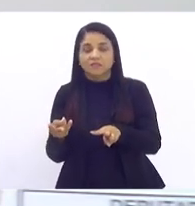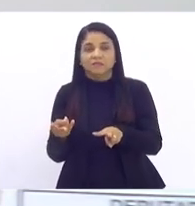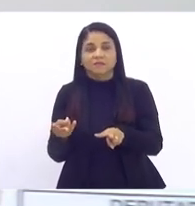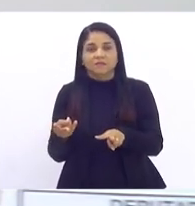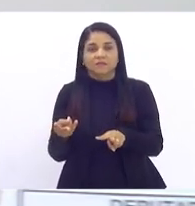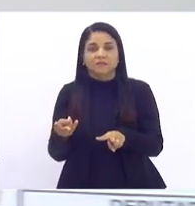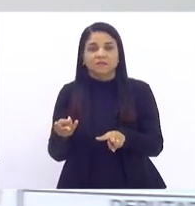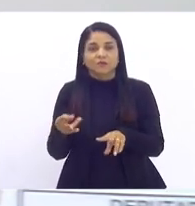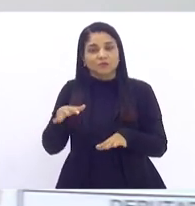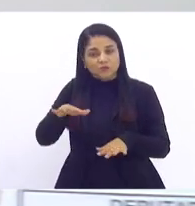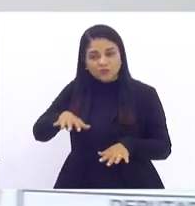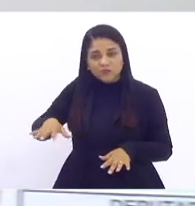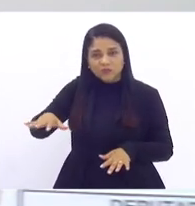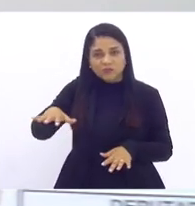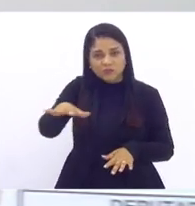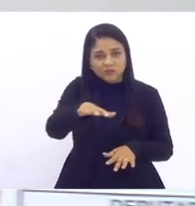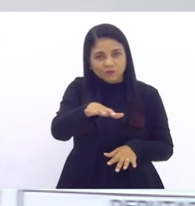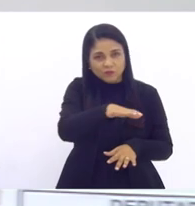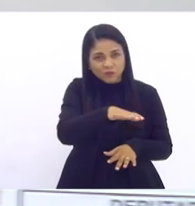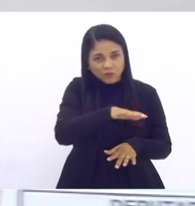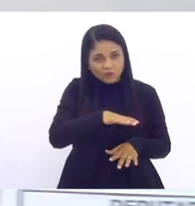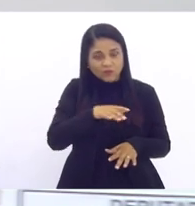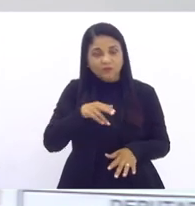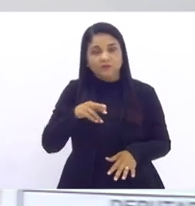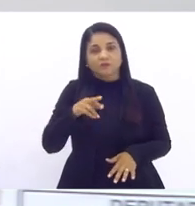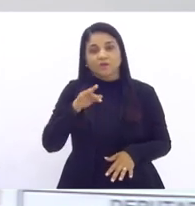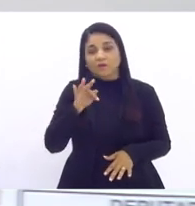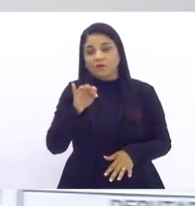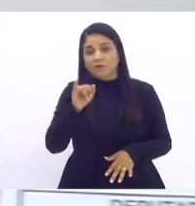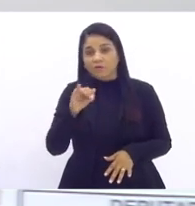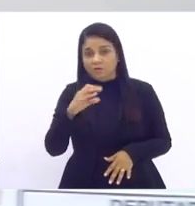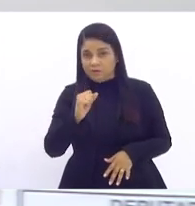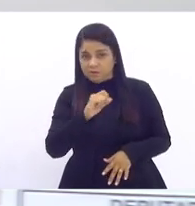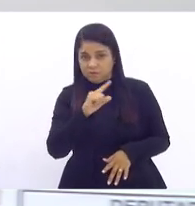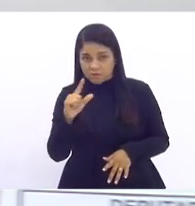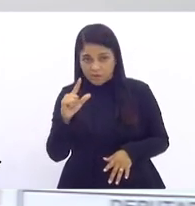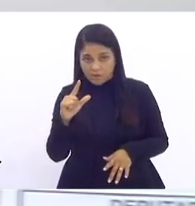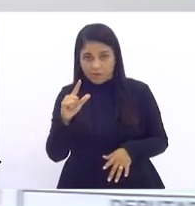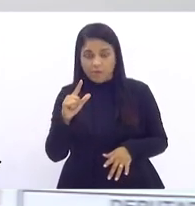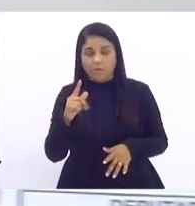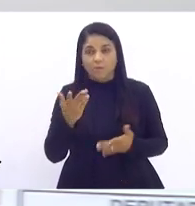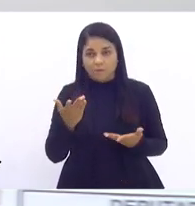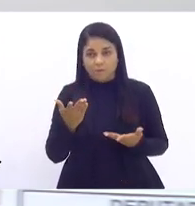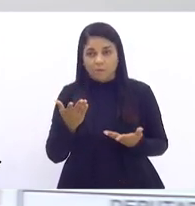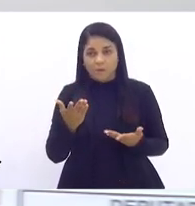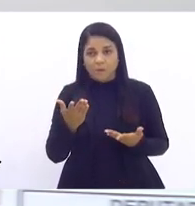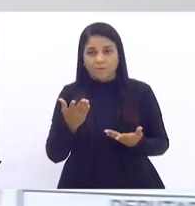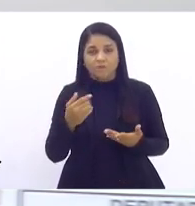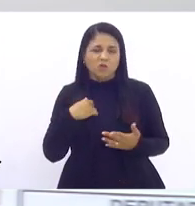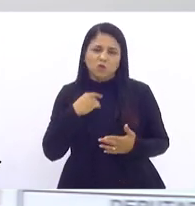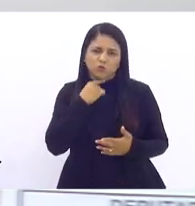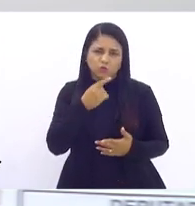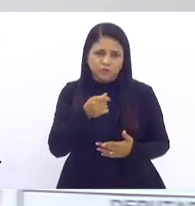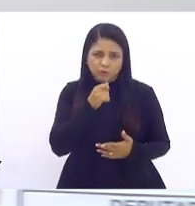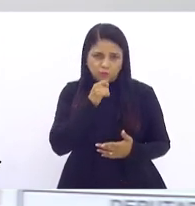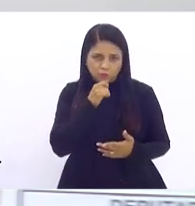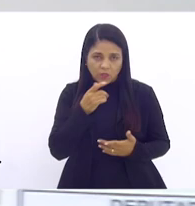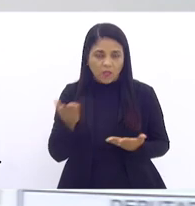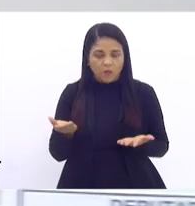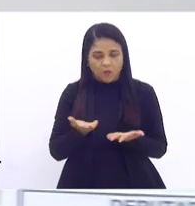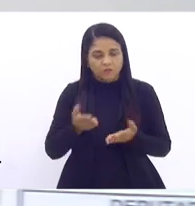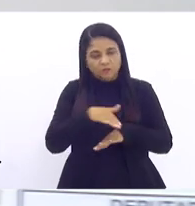nos setores inclusive de muita evasão fiscal eu não tenho dúvida inclusive conversando aqui com deputado